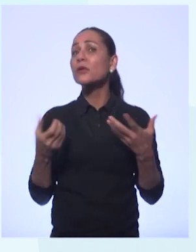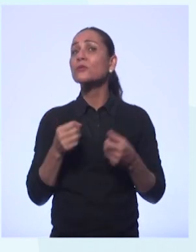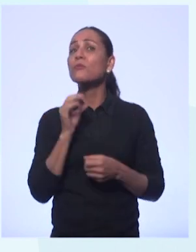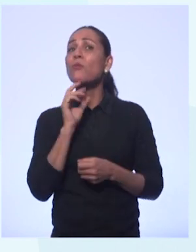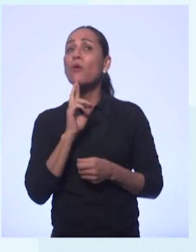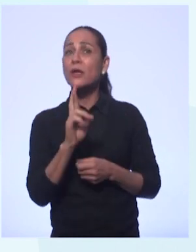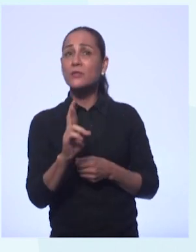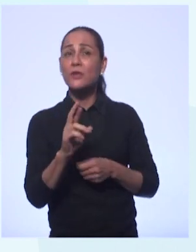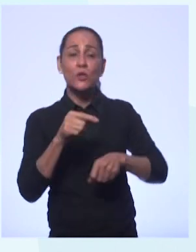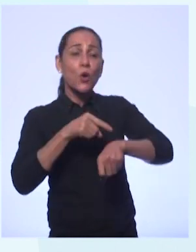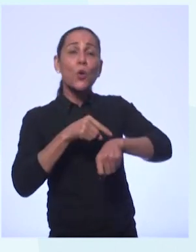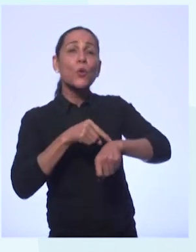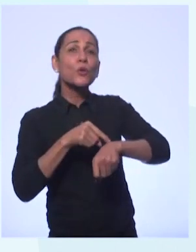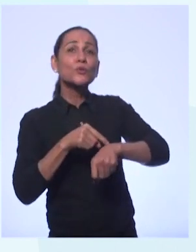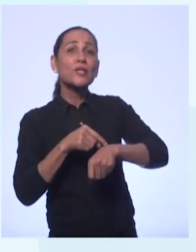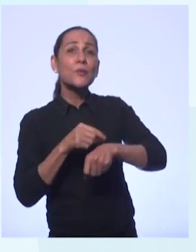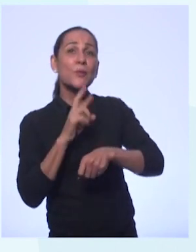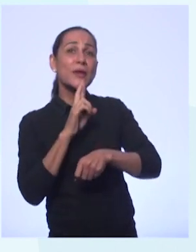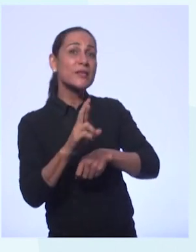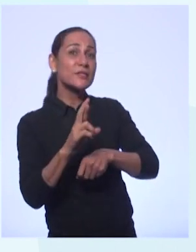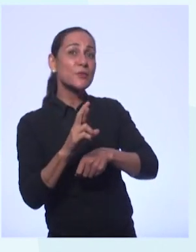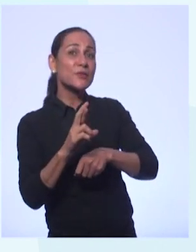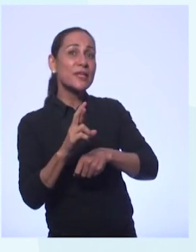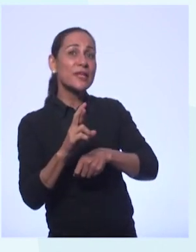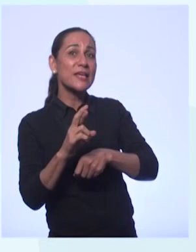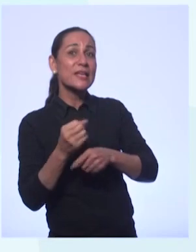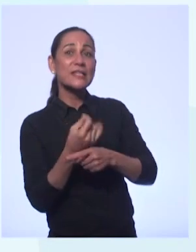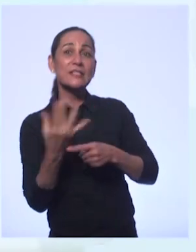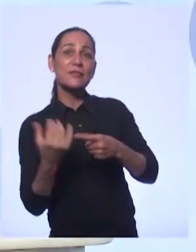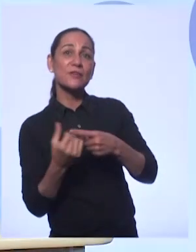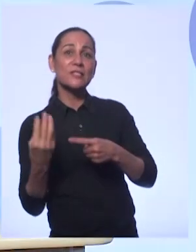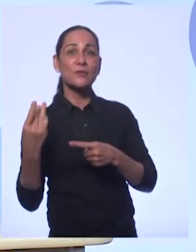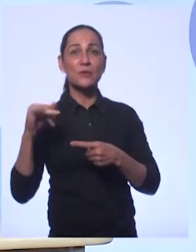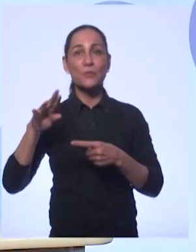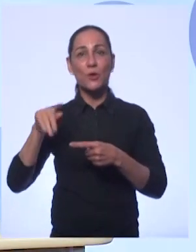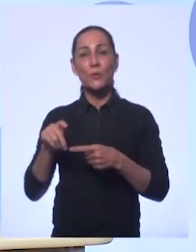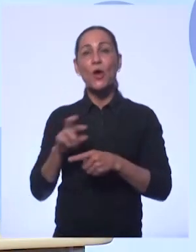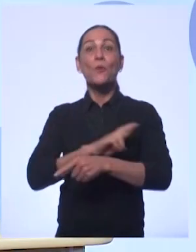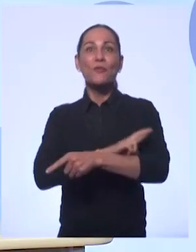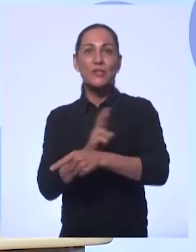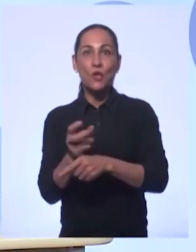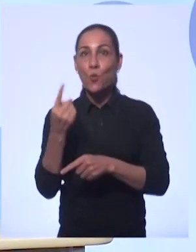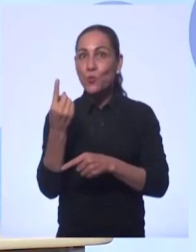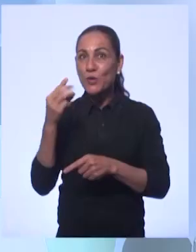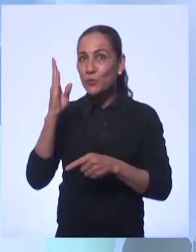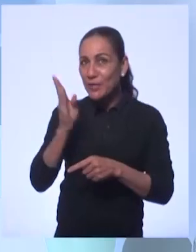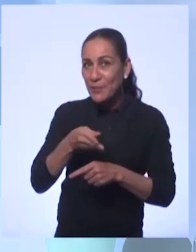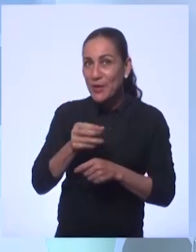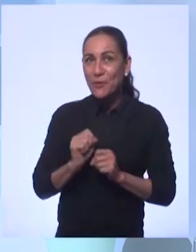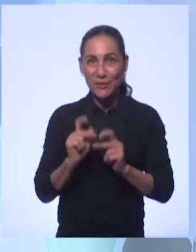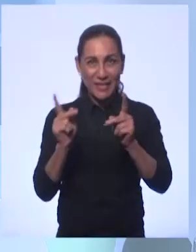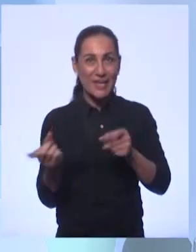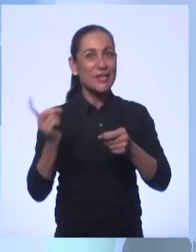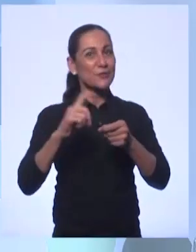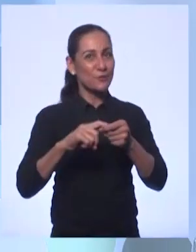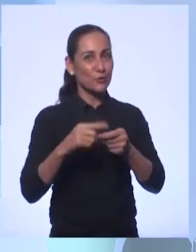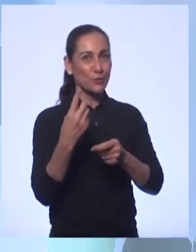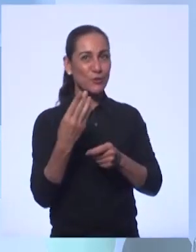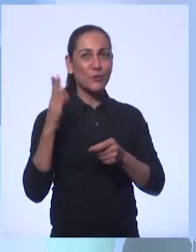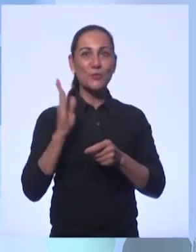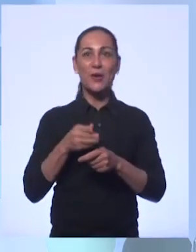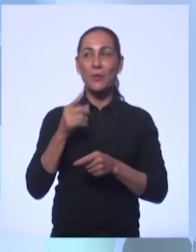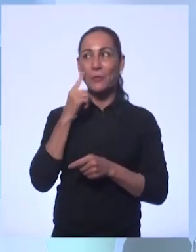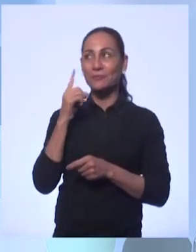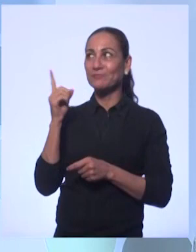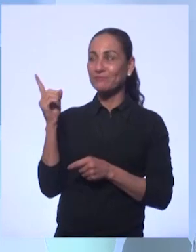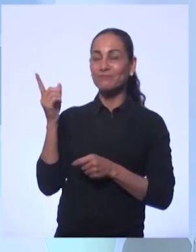Inês, quanto tempo eles têm para fazer essa forma fração imprópria? Professora Roberta, 1 minuto e meio. Ok, voltamos em 1 minuto e meio. Coloca para minha